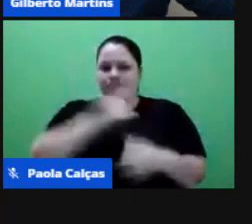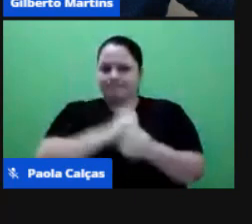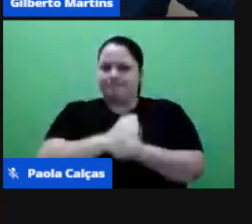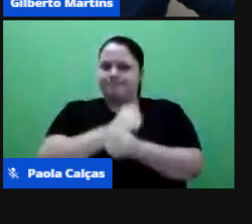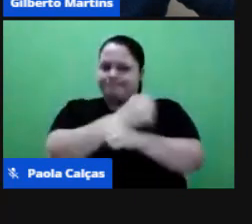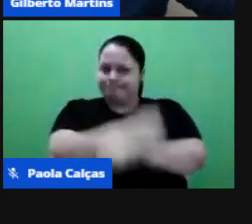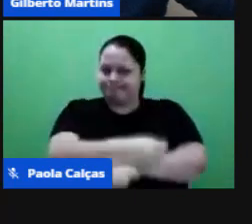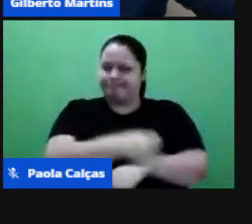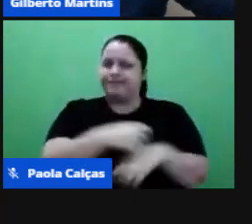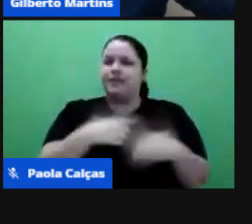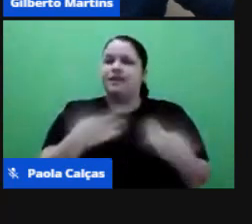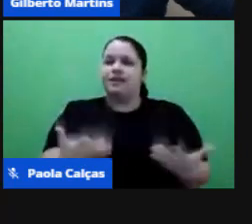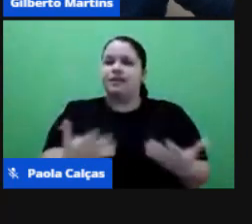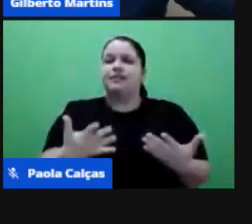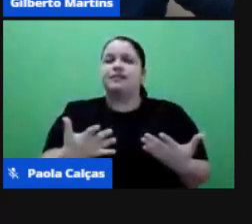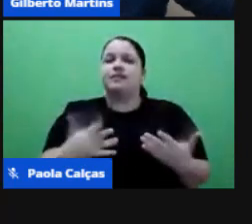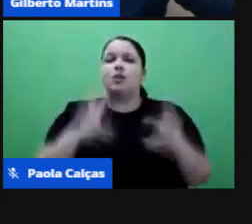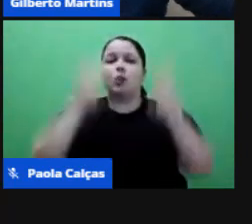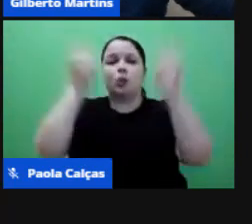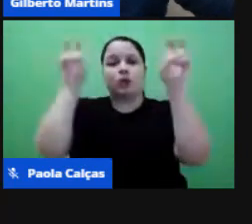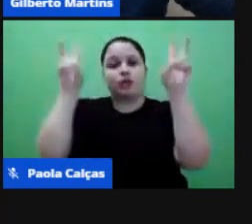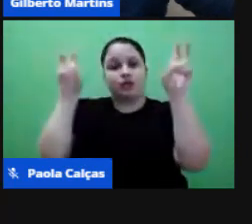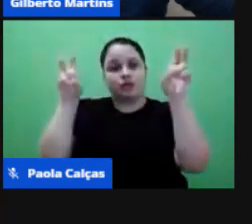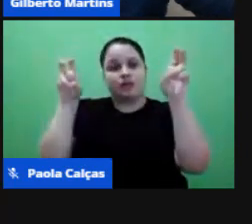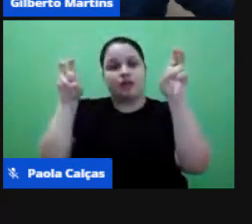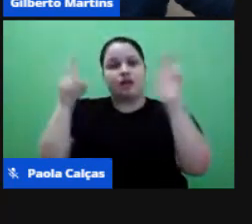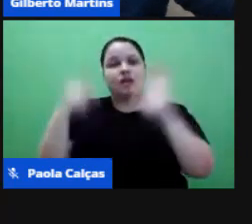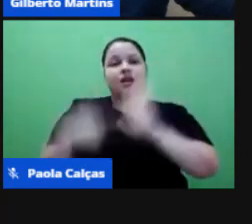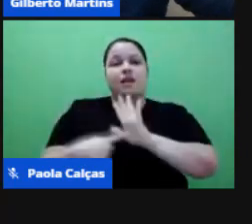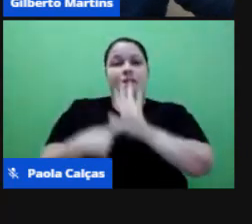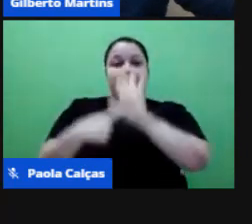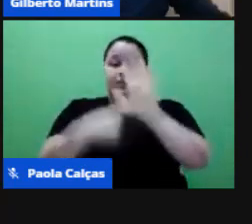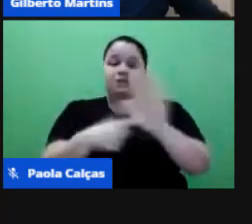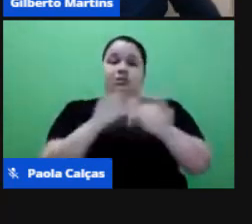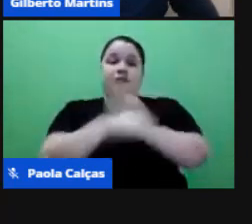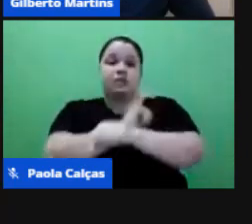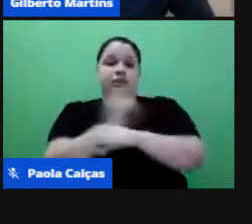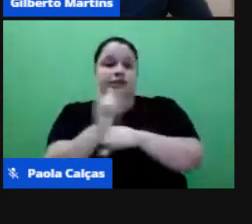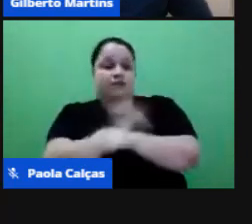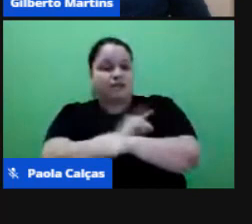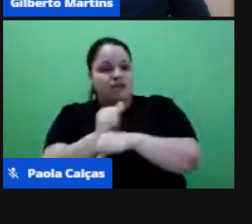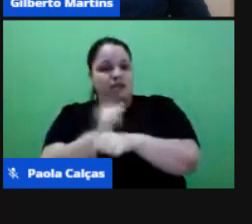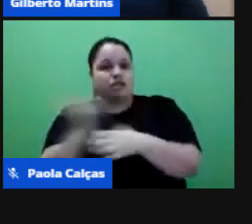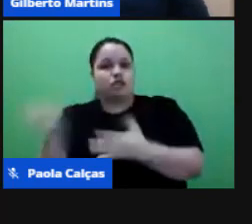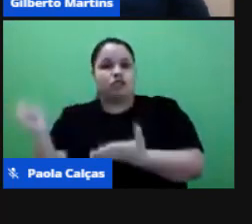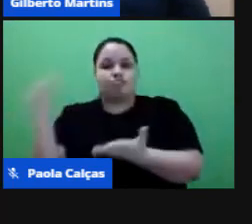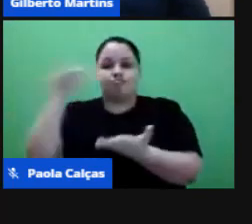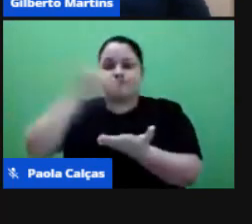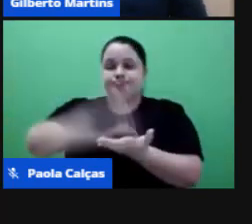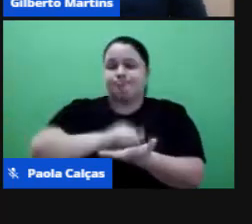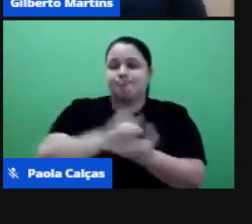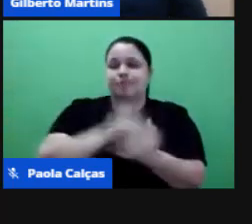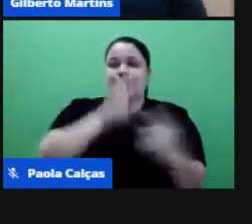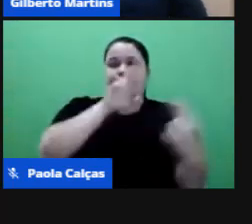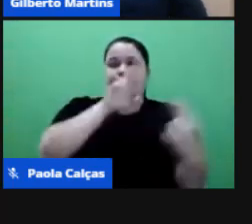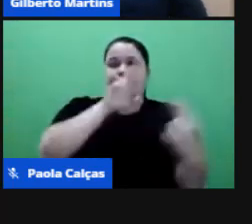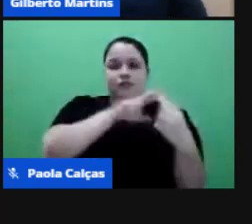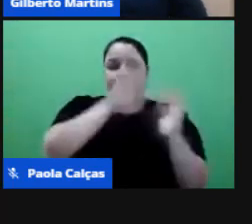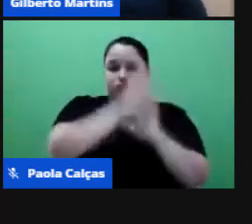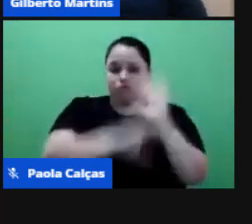temos, o tema da formação é a apresentação e estratégias de implementação do referencial